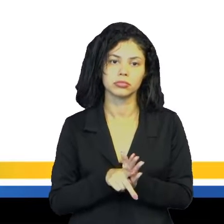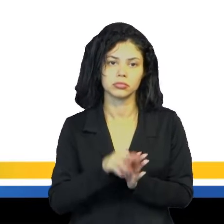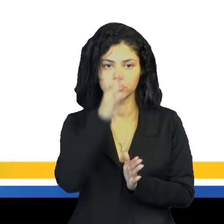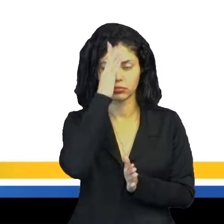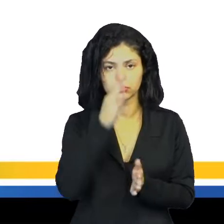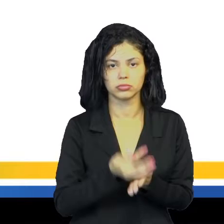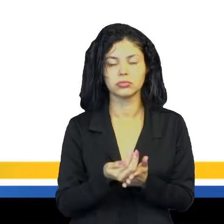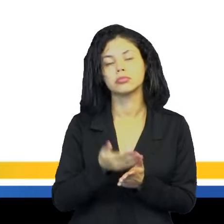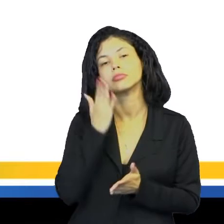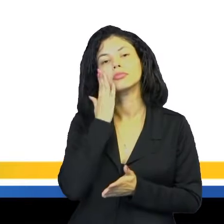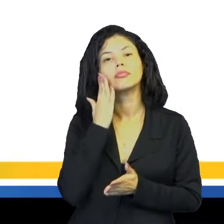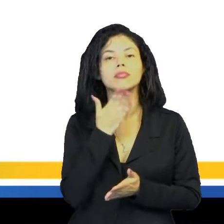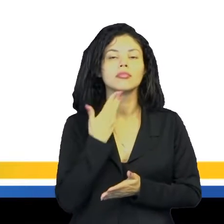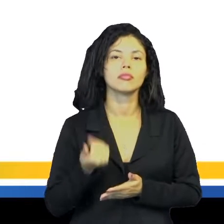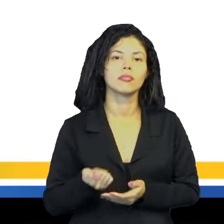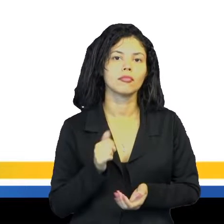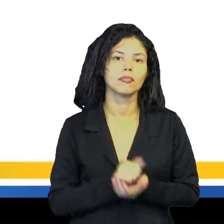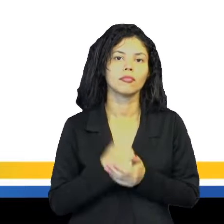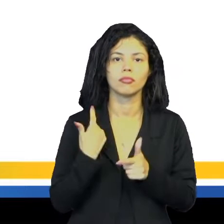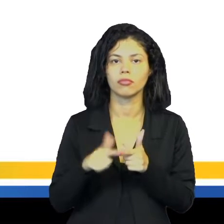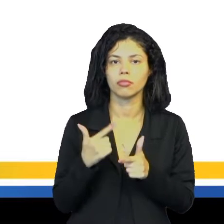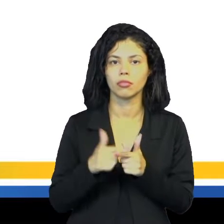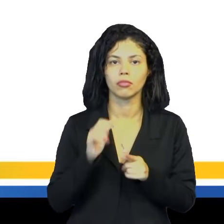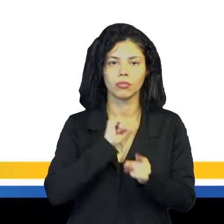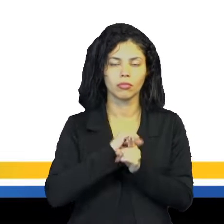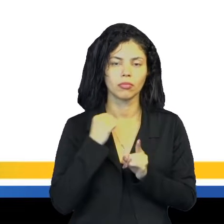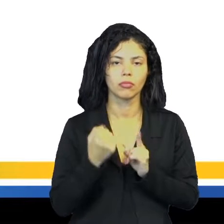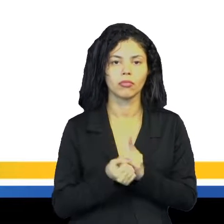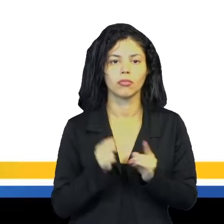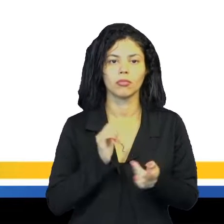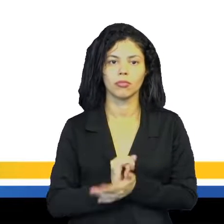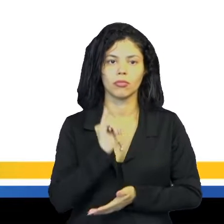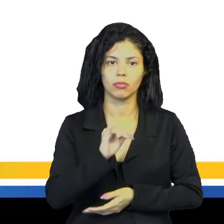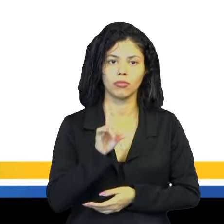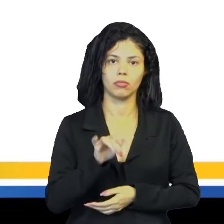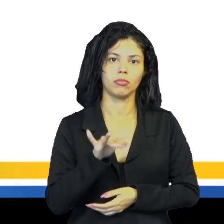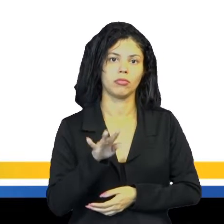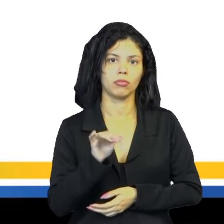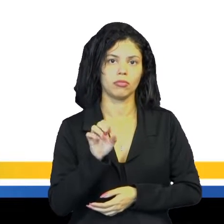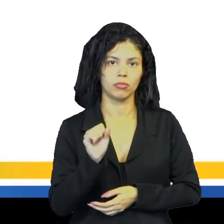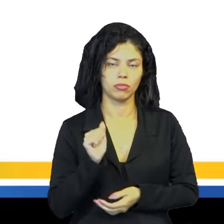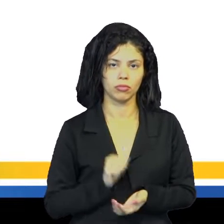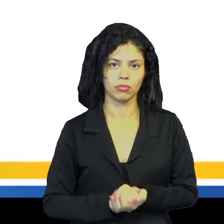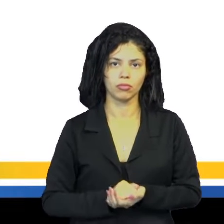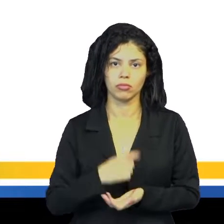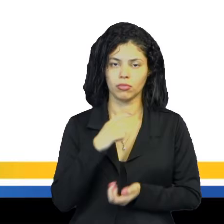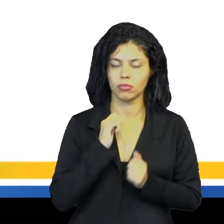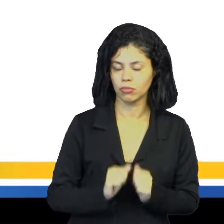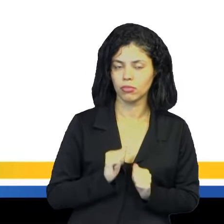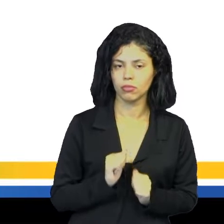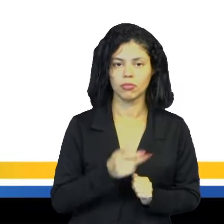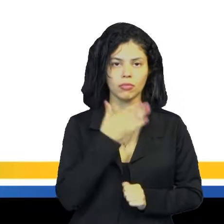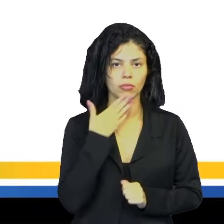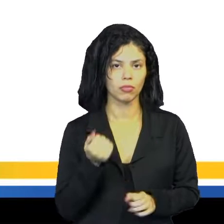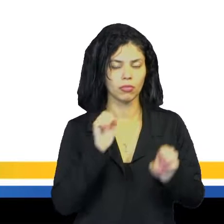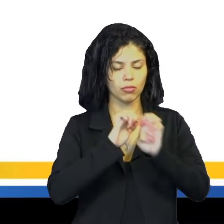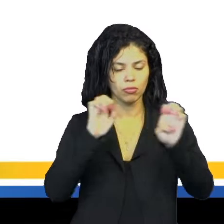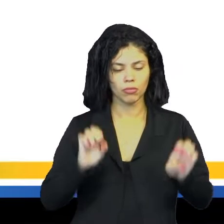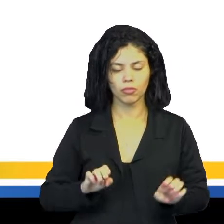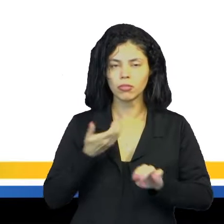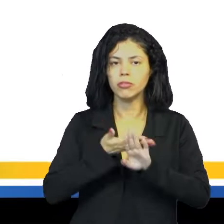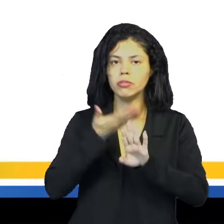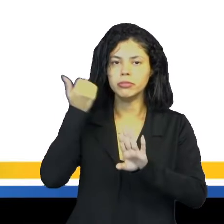entender e solucionar os problemas da sociedade. Os iluministas acreditavam que poderiam reestruturar a sociedade do